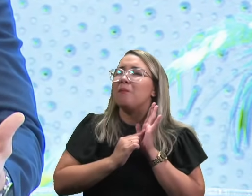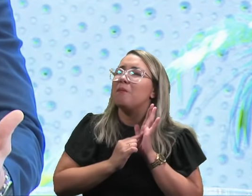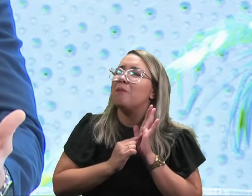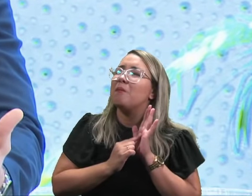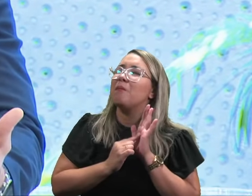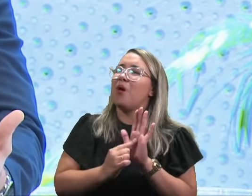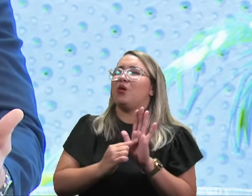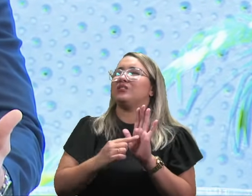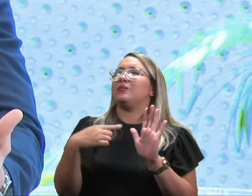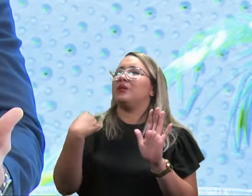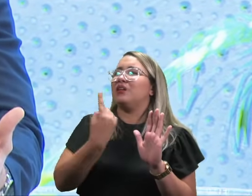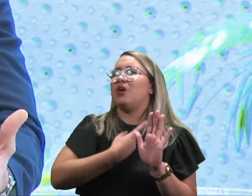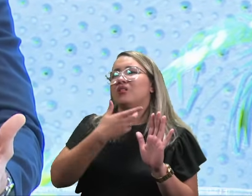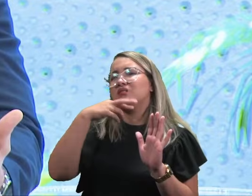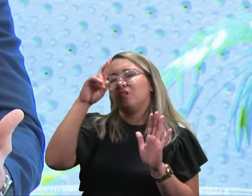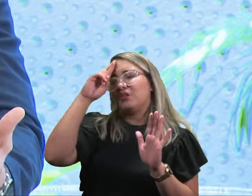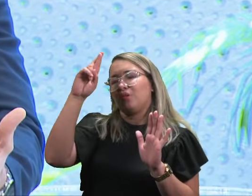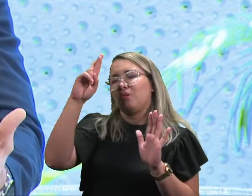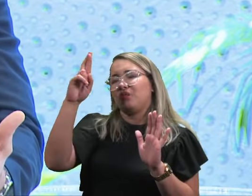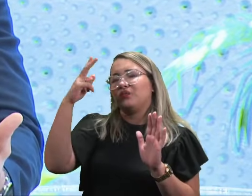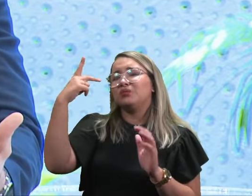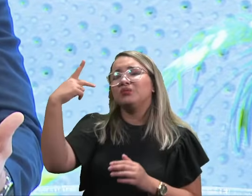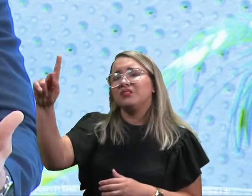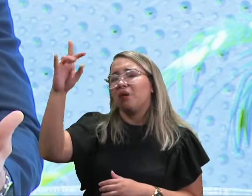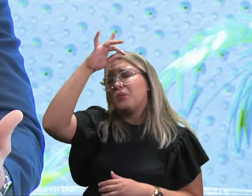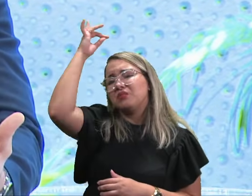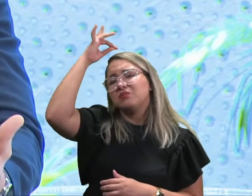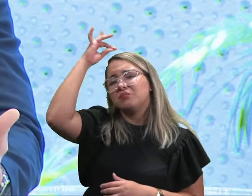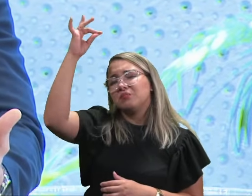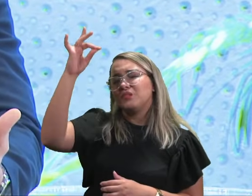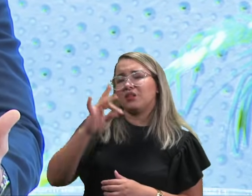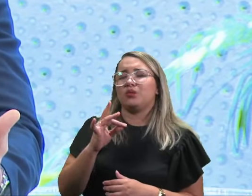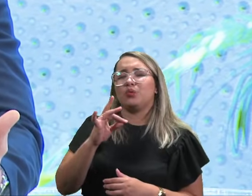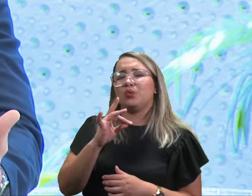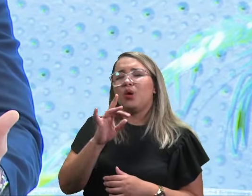Revela-te a nós, Senhor, pelo Teu Espírito, e